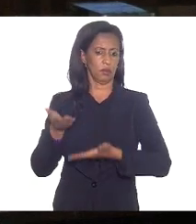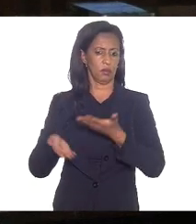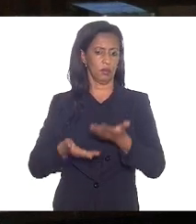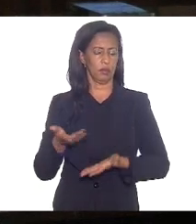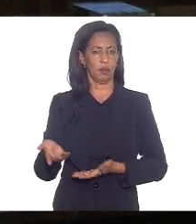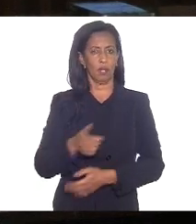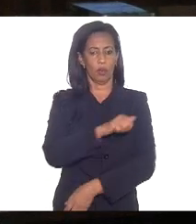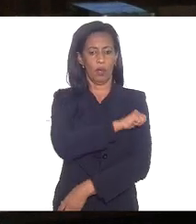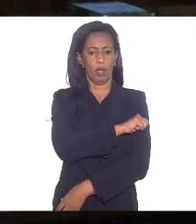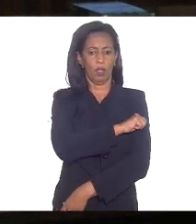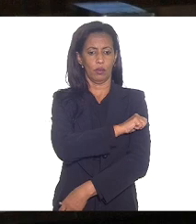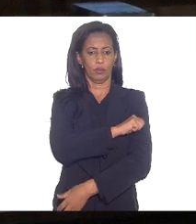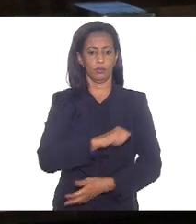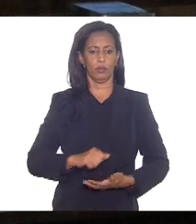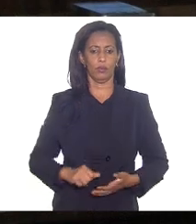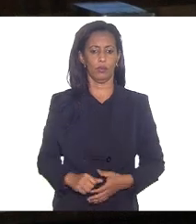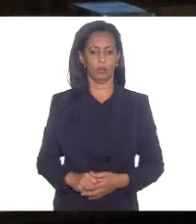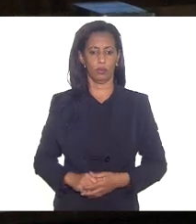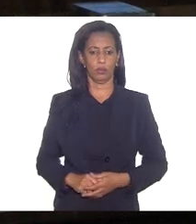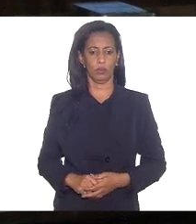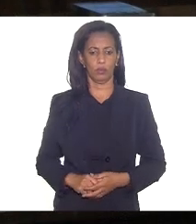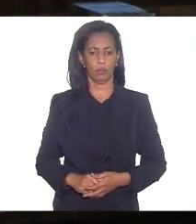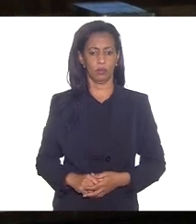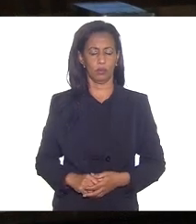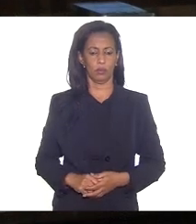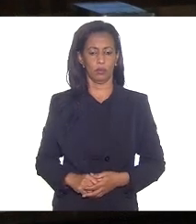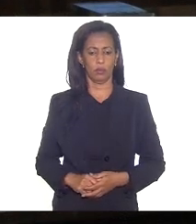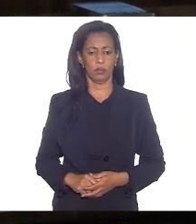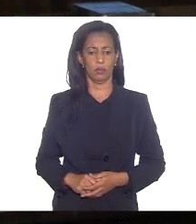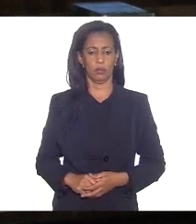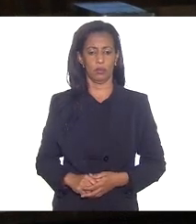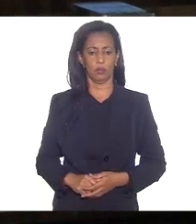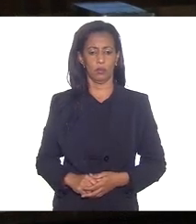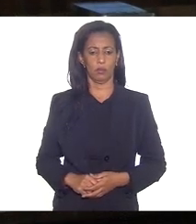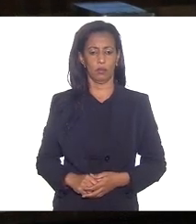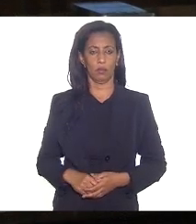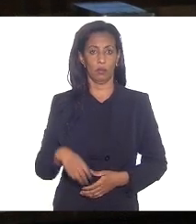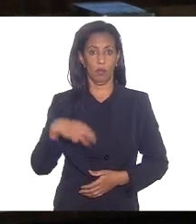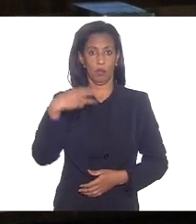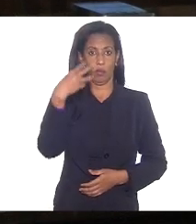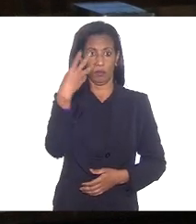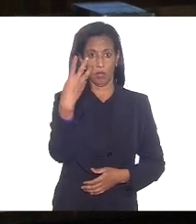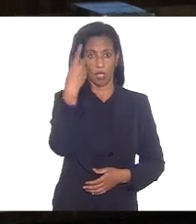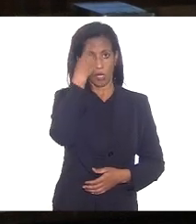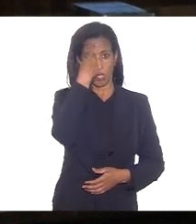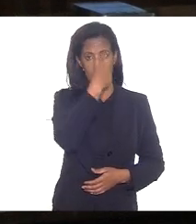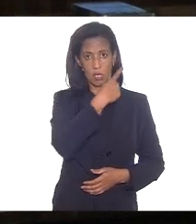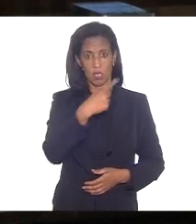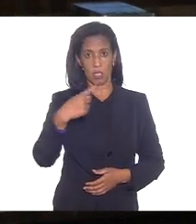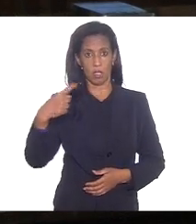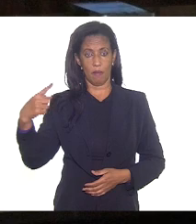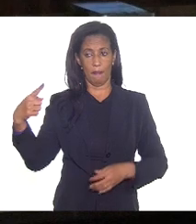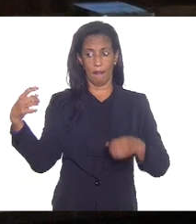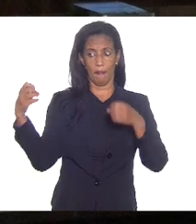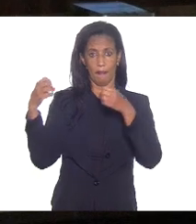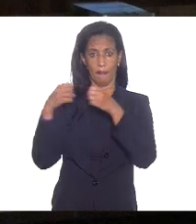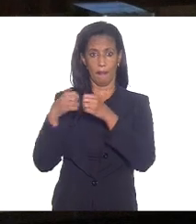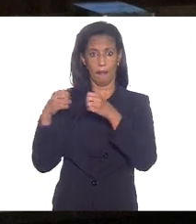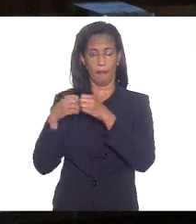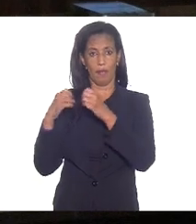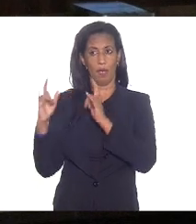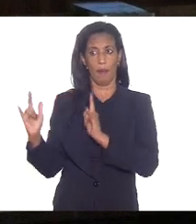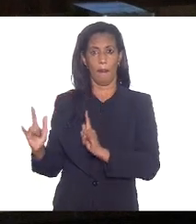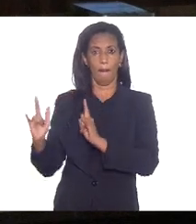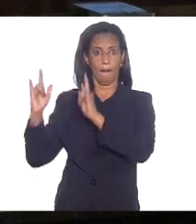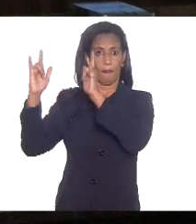esses alunos que estão de campana há 3 semanas próximo ao prédio